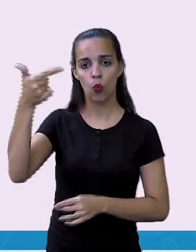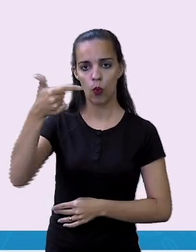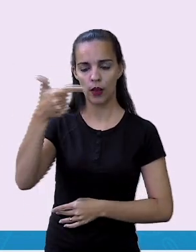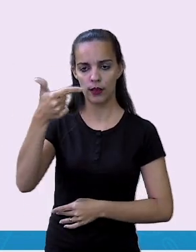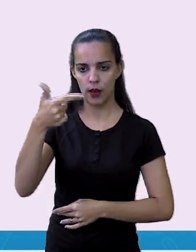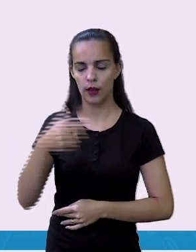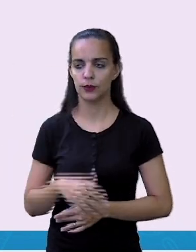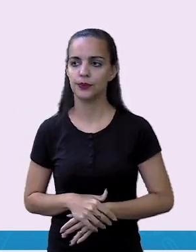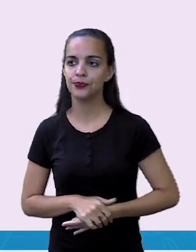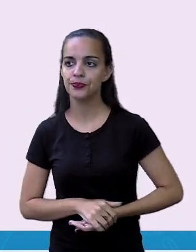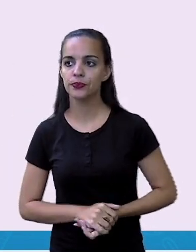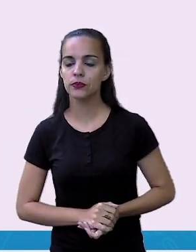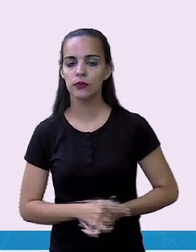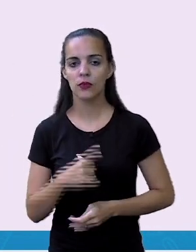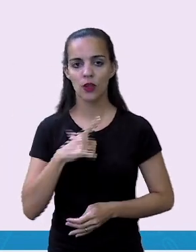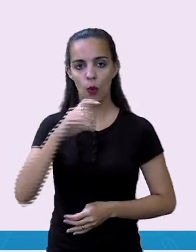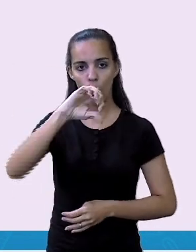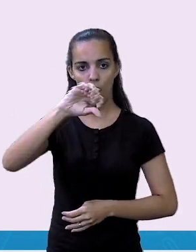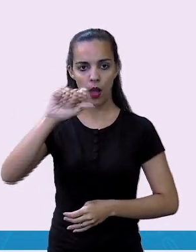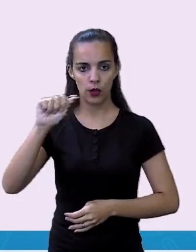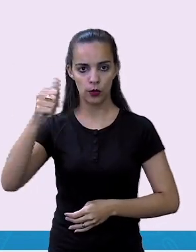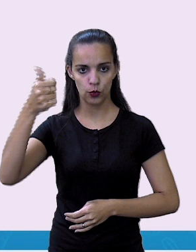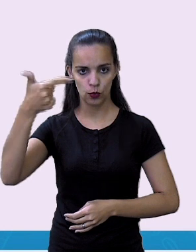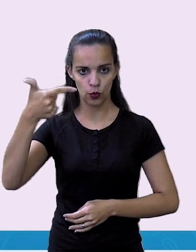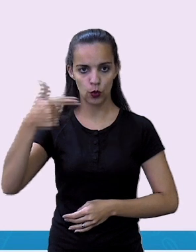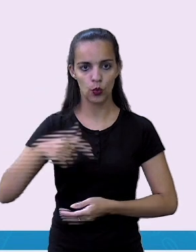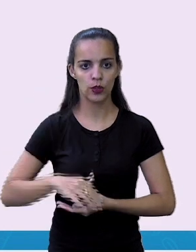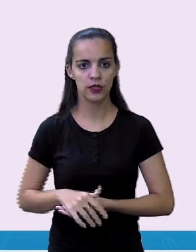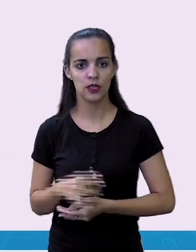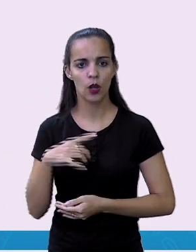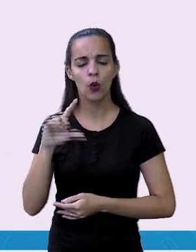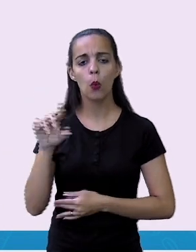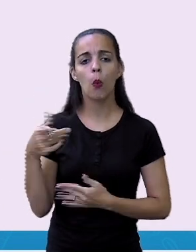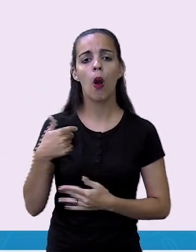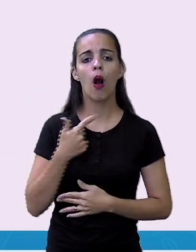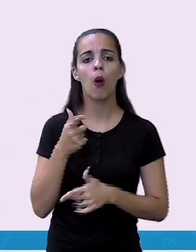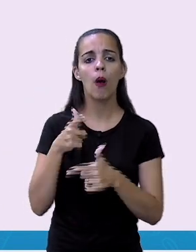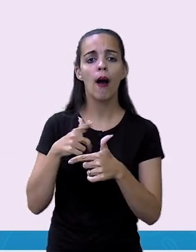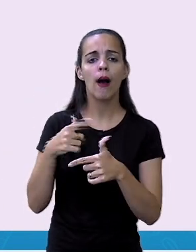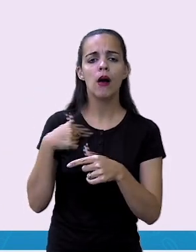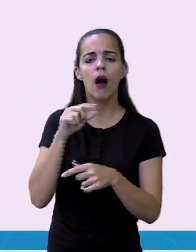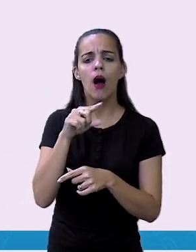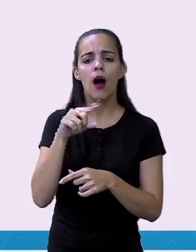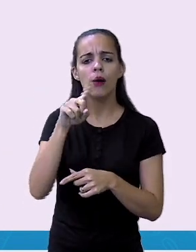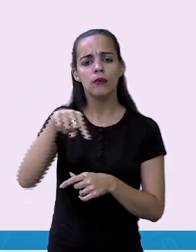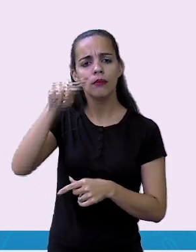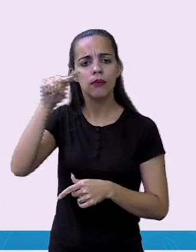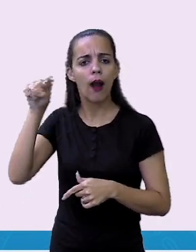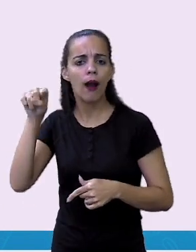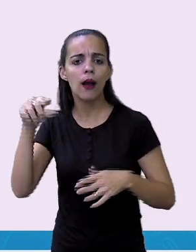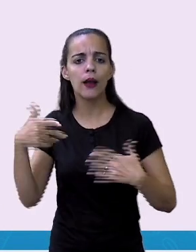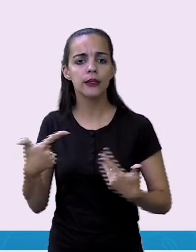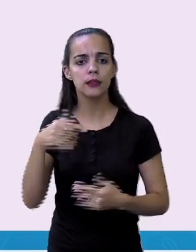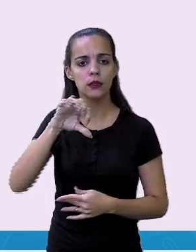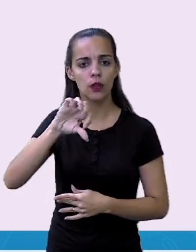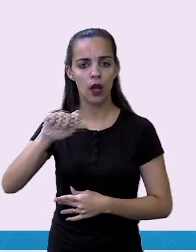é o seguinte, eu vou extrair a raiz quadrada do primeiro termo. Raiz de 9A2 vai